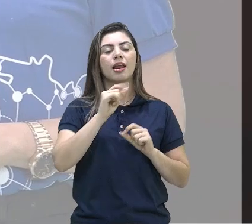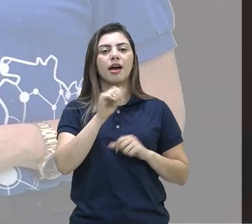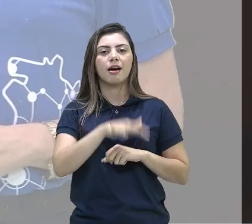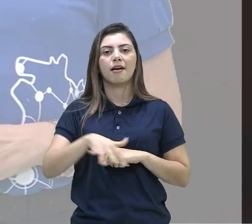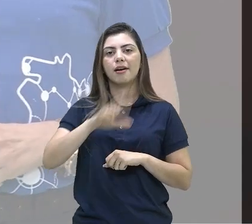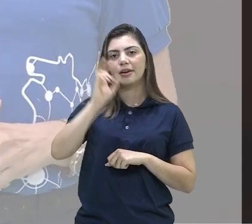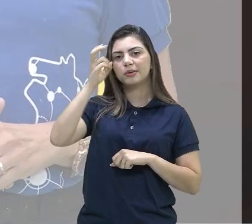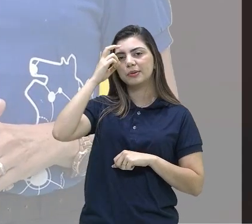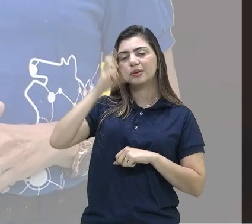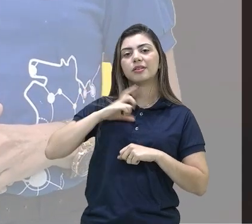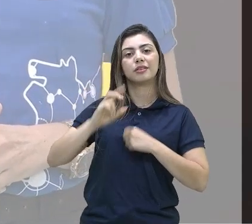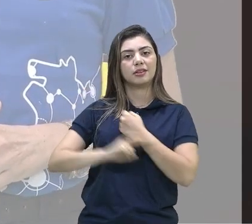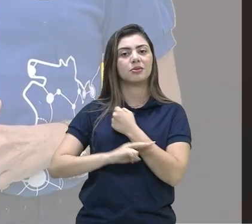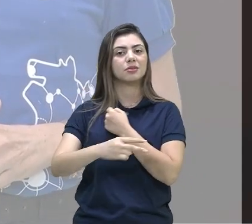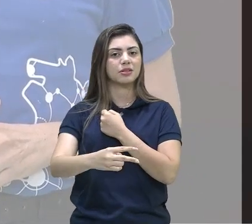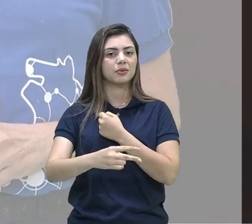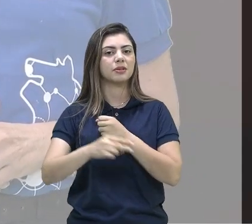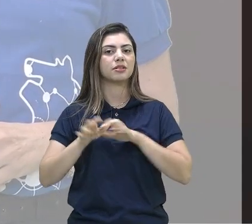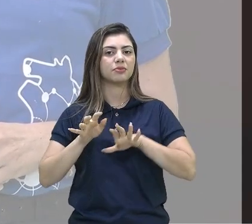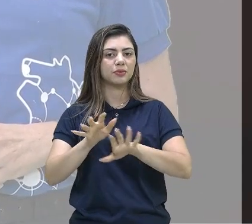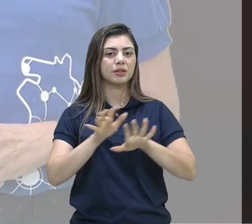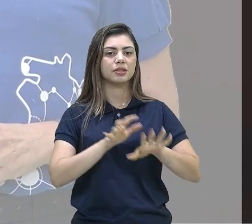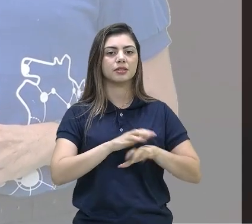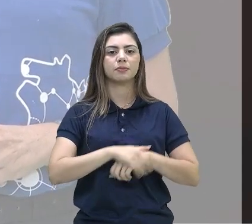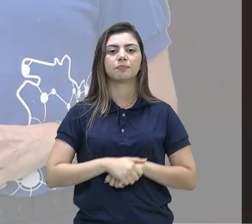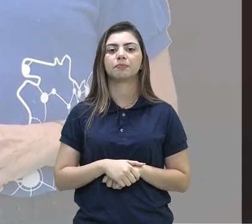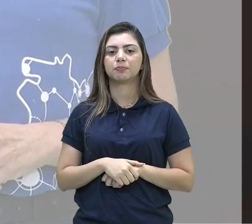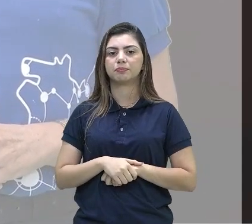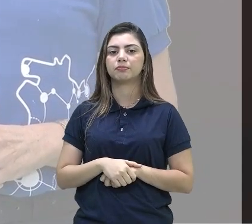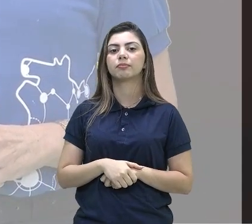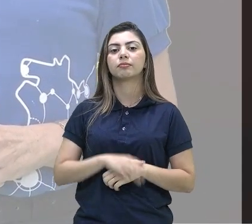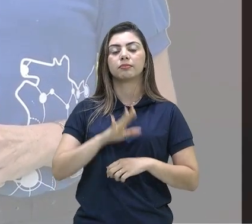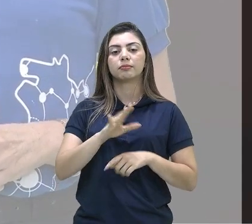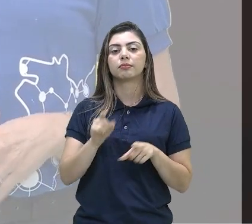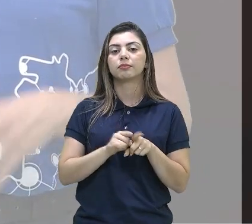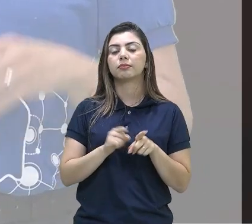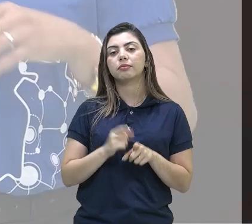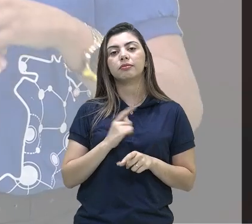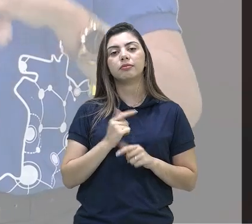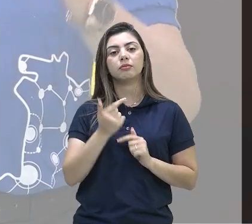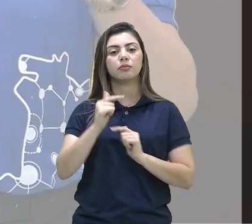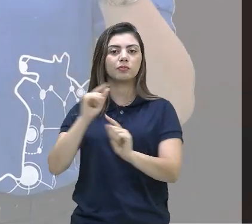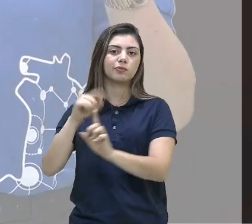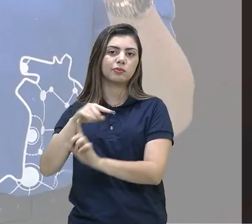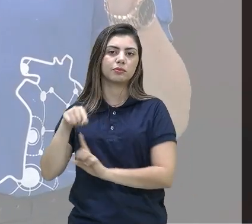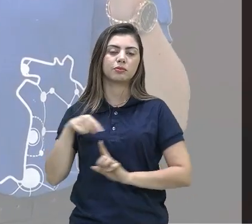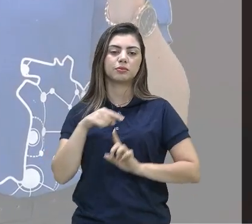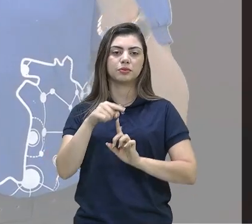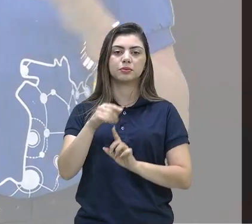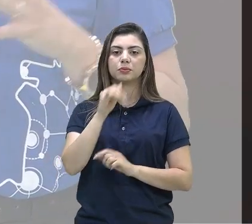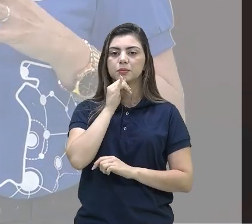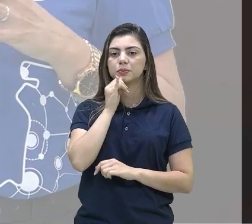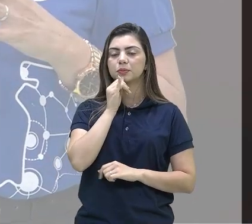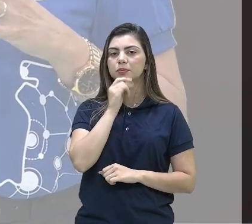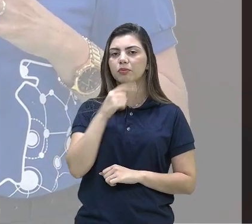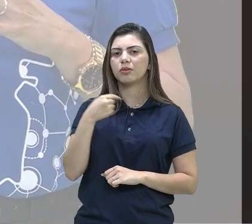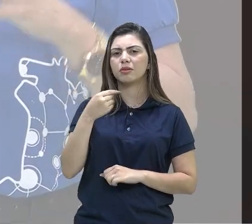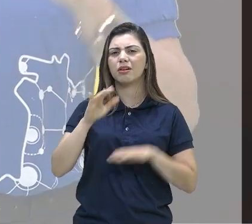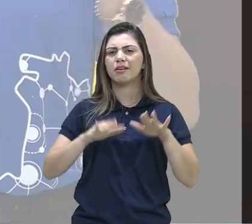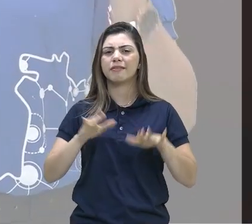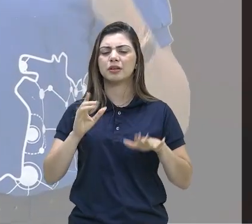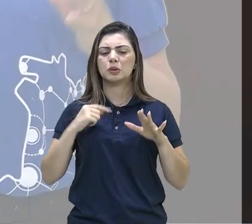cultural. Outras consequências também podem levar nós a agirmos de formas que às